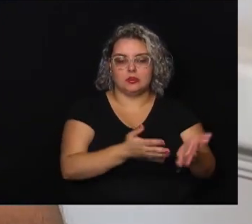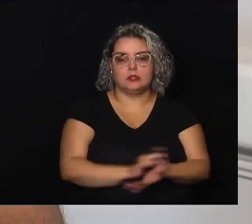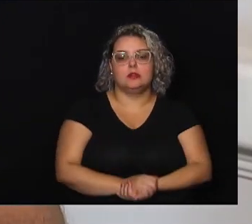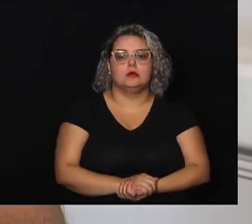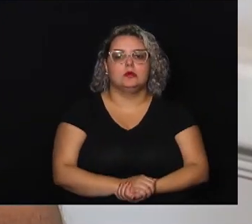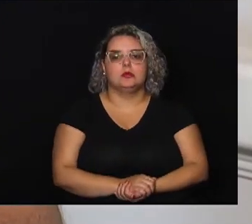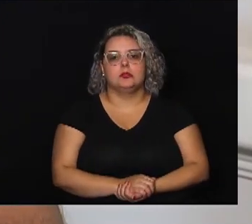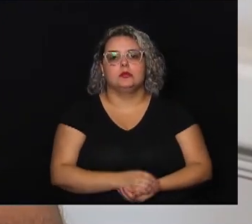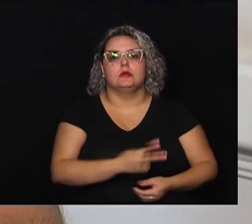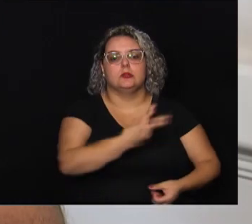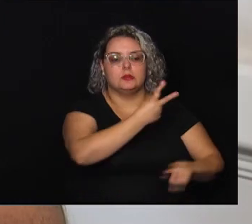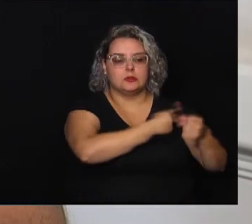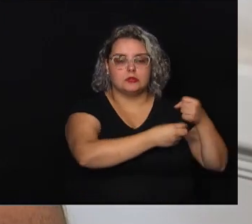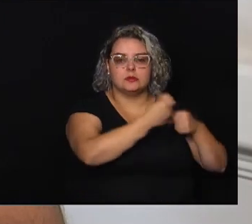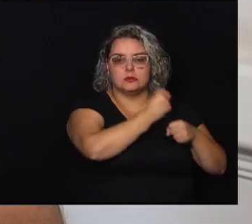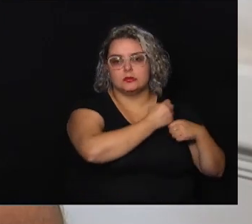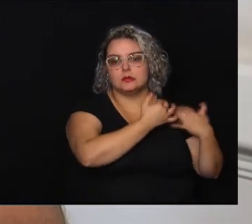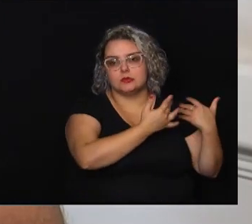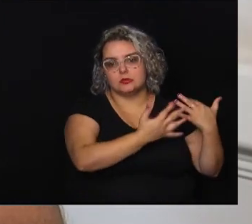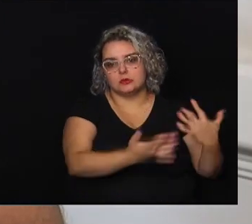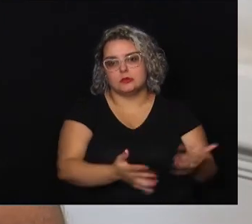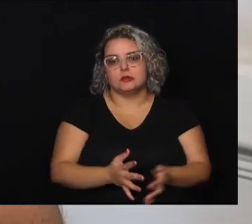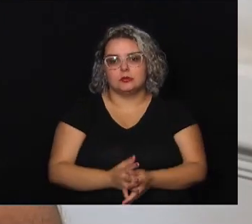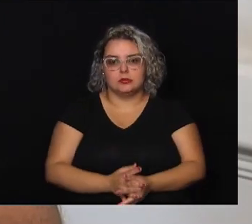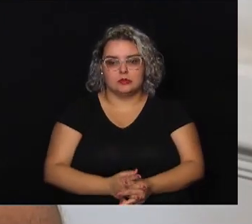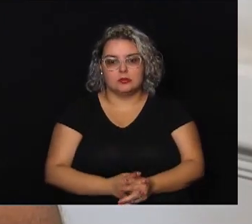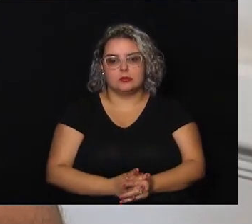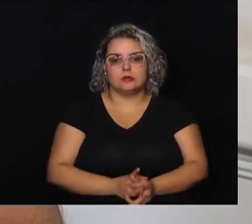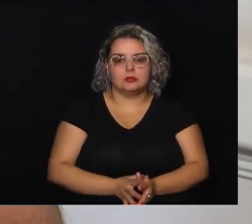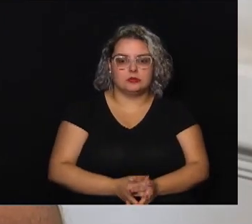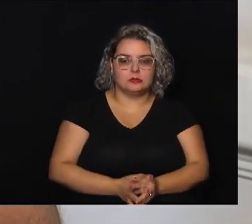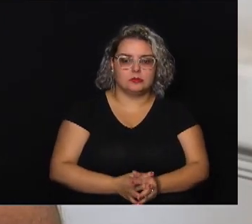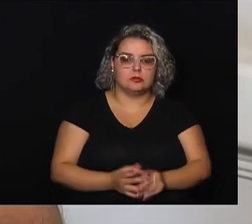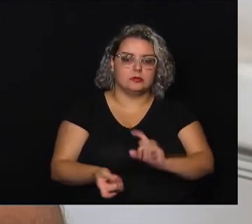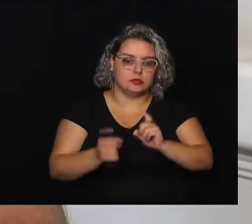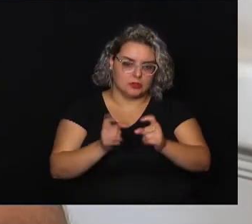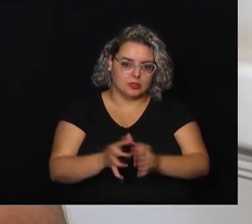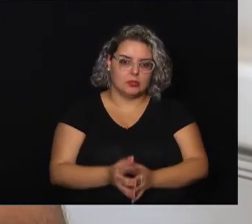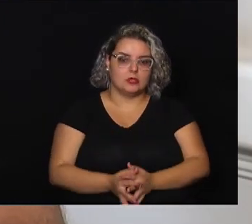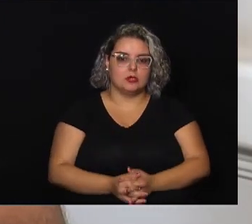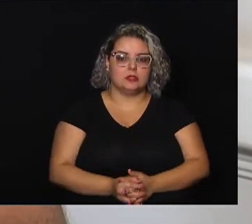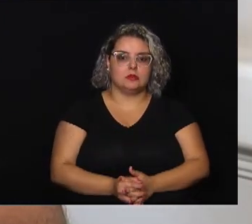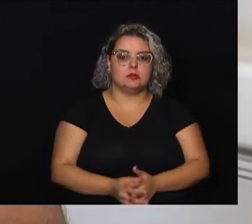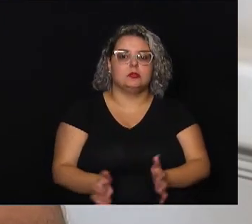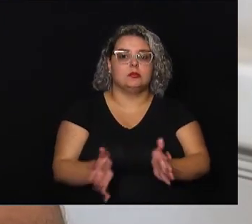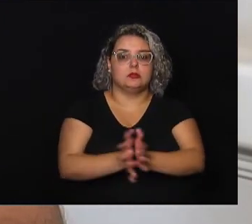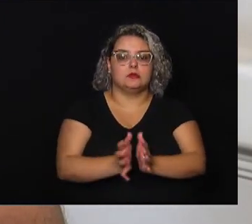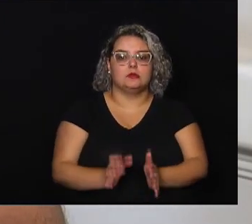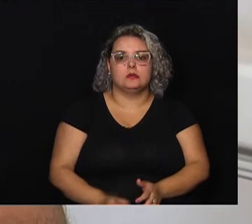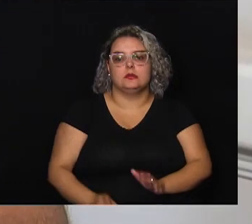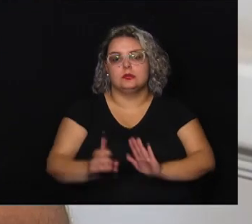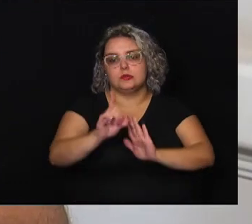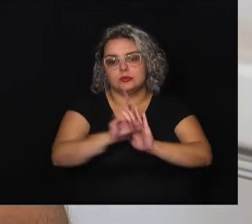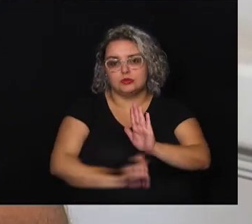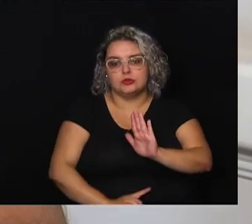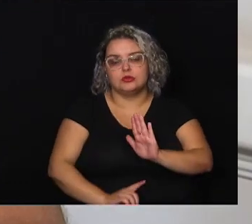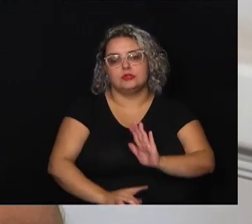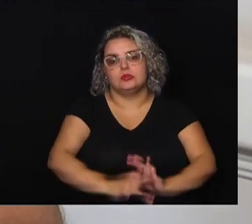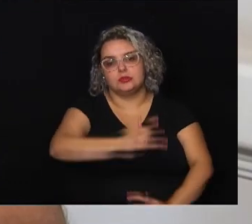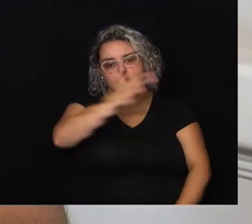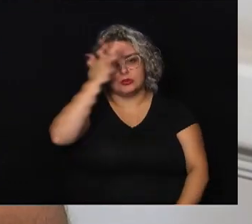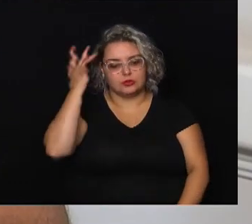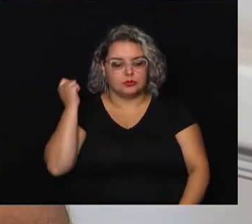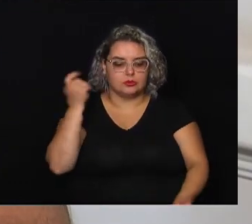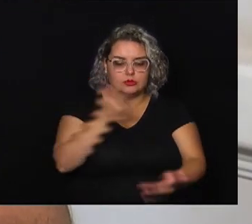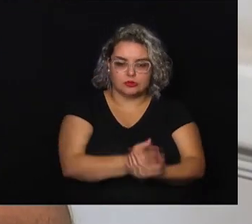durante esses 2 anos na reunião da Comissão de Direitos e Defesa do Consumidor. Que o